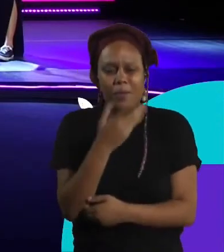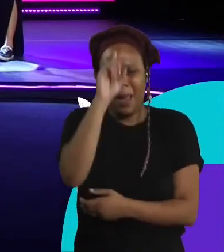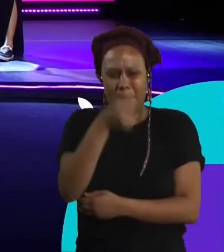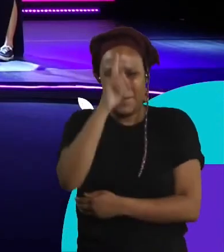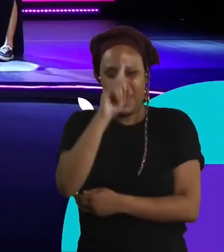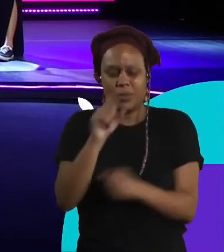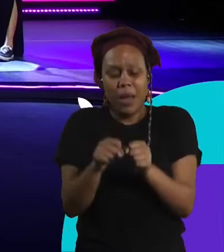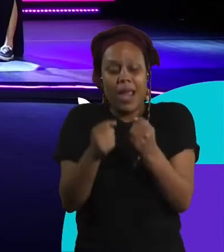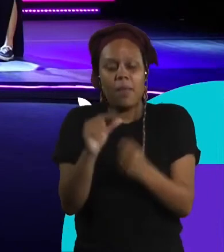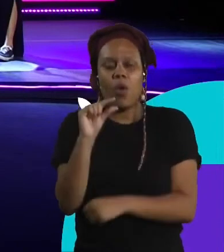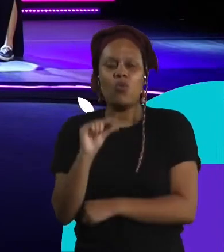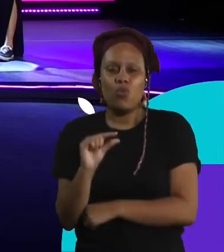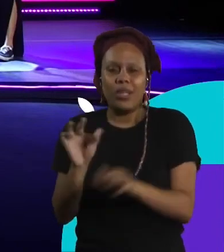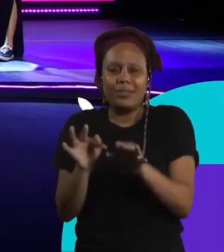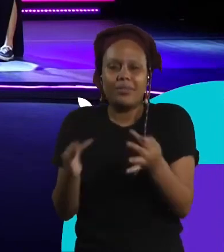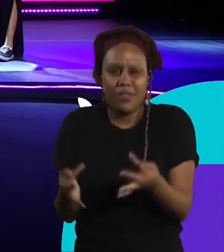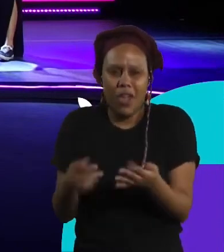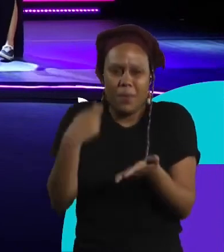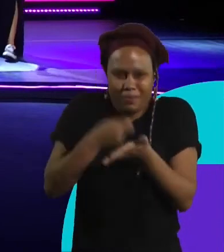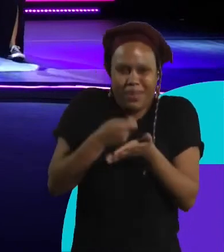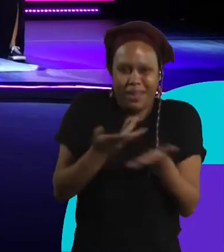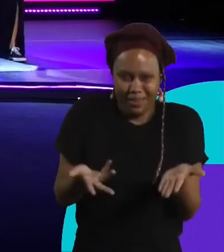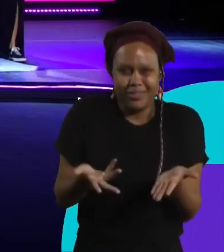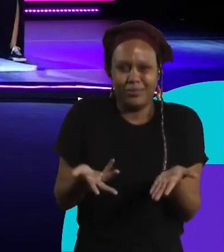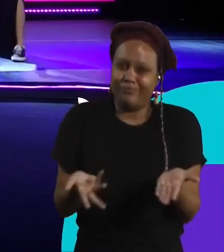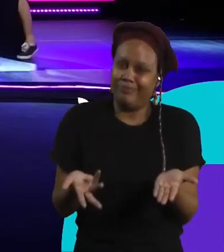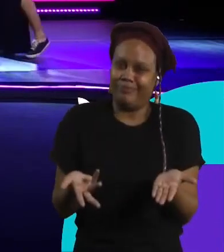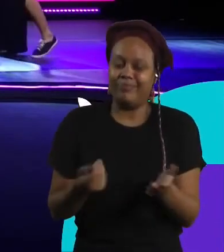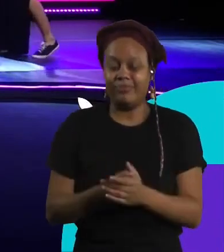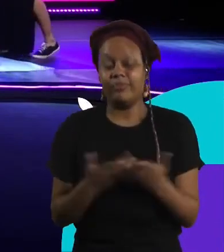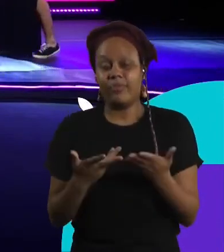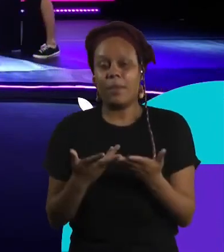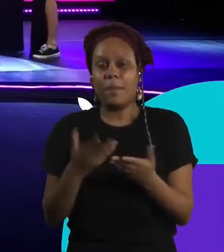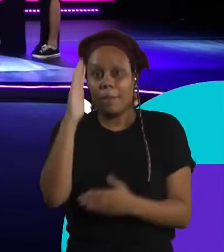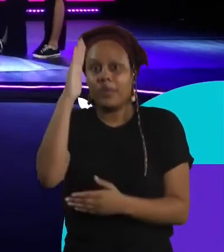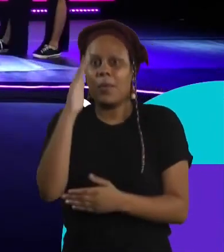Já ia ser um grande avanço, porque você ia criar um ambiente muito mais acolhedor para as mulheres que estão entrando na área.